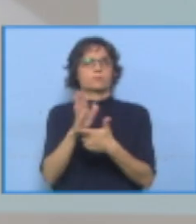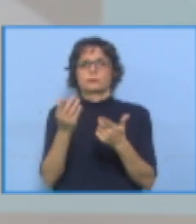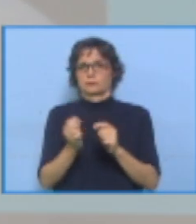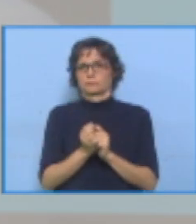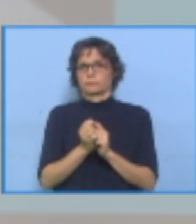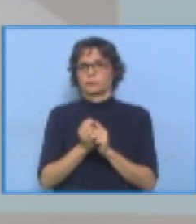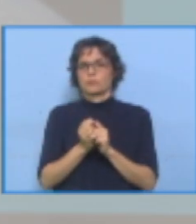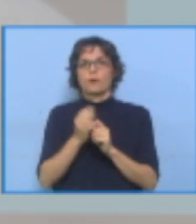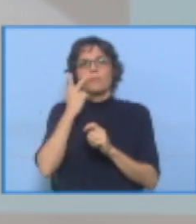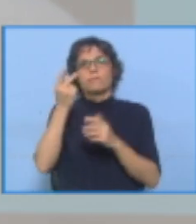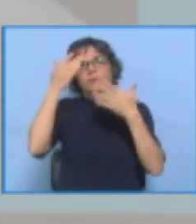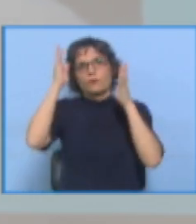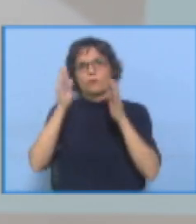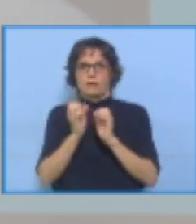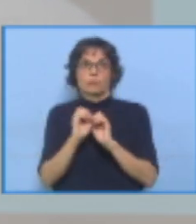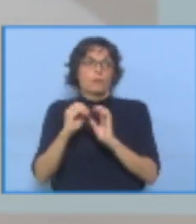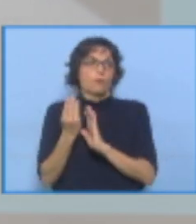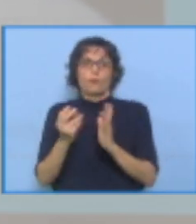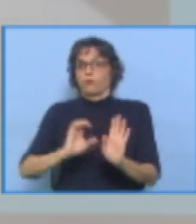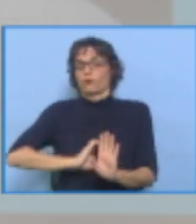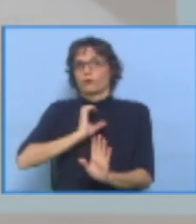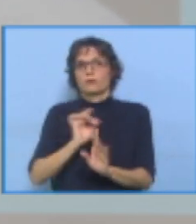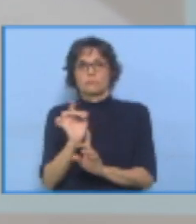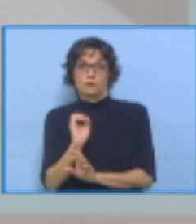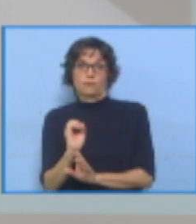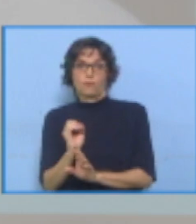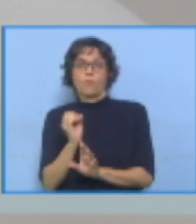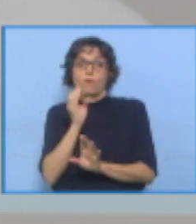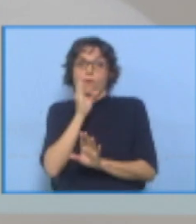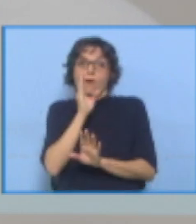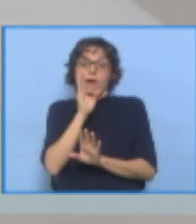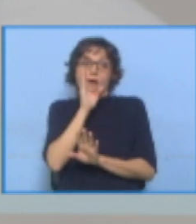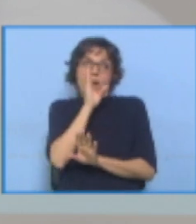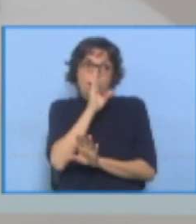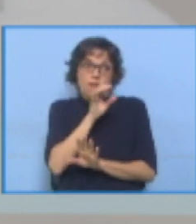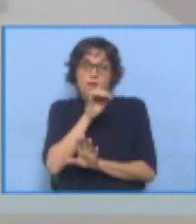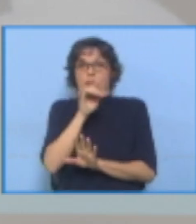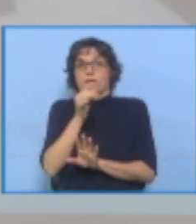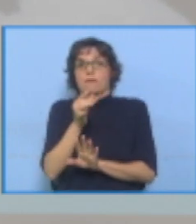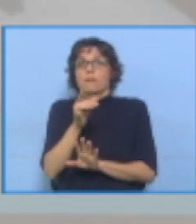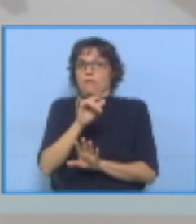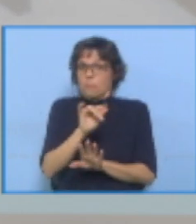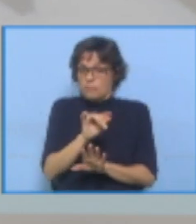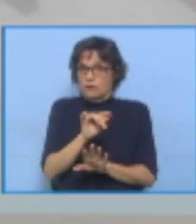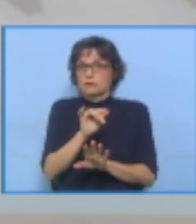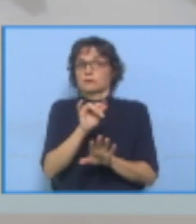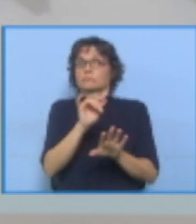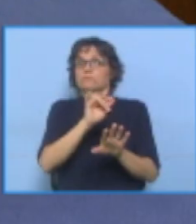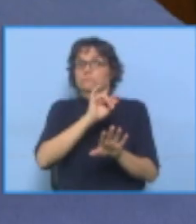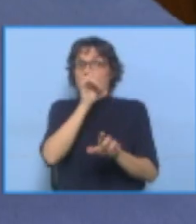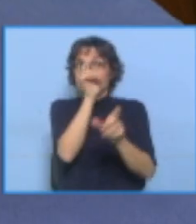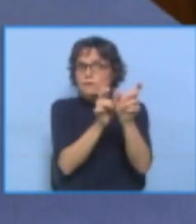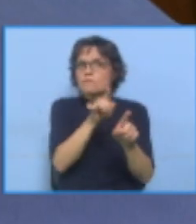há confiança no exercício do poder se não houver, por parte do poder, de